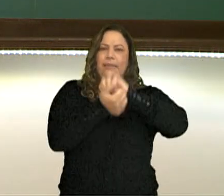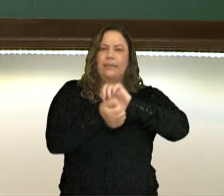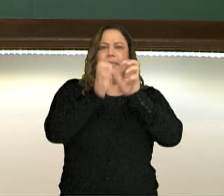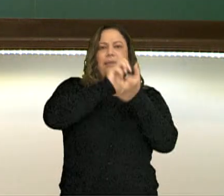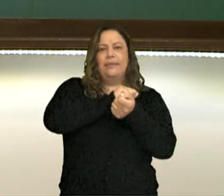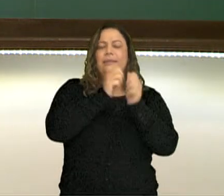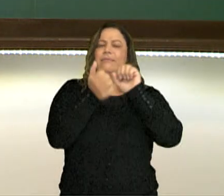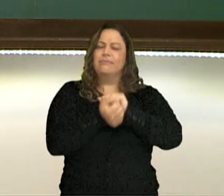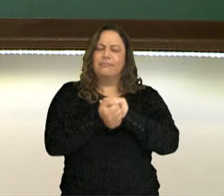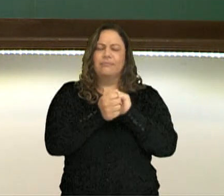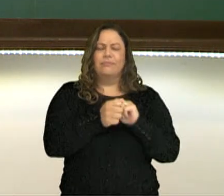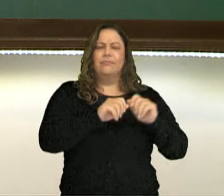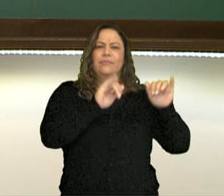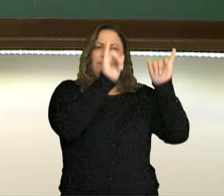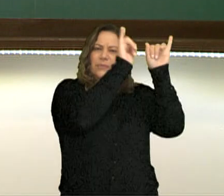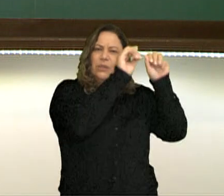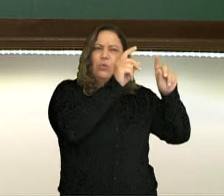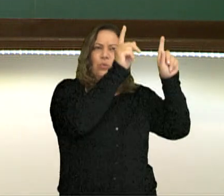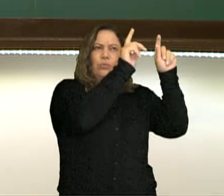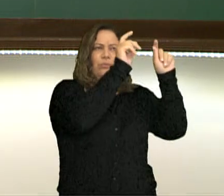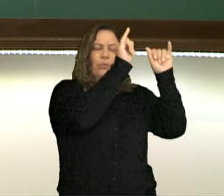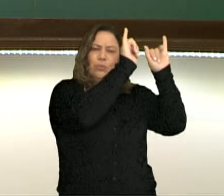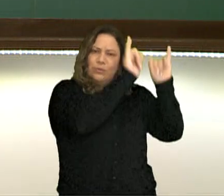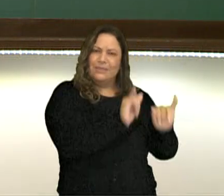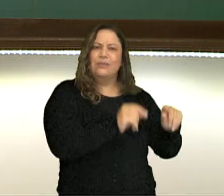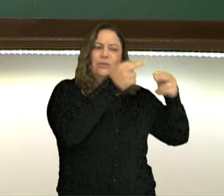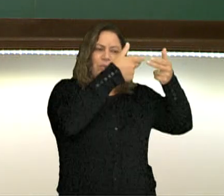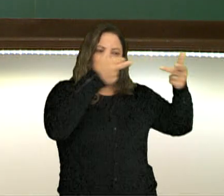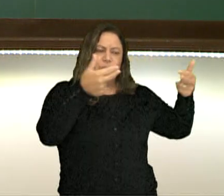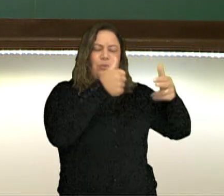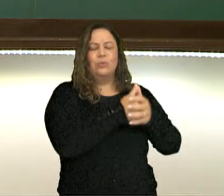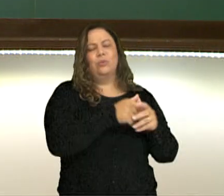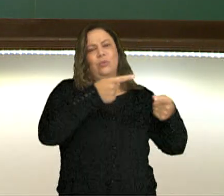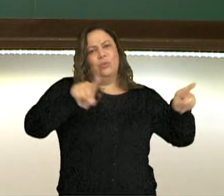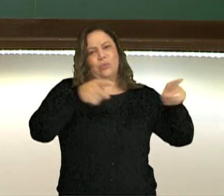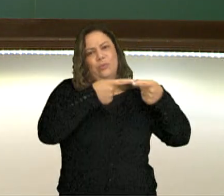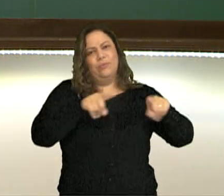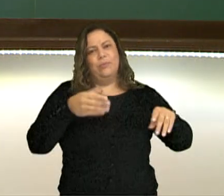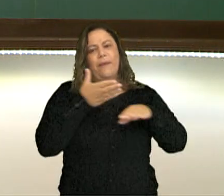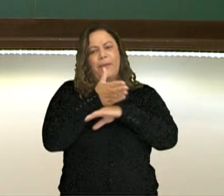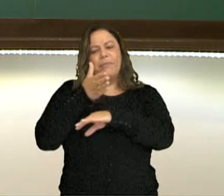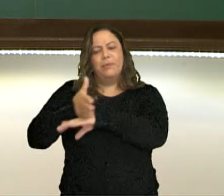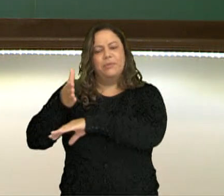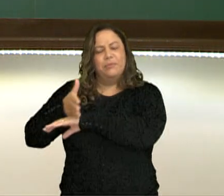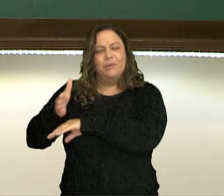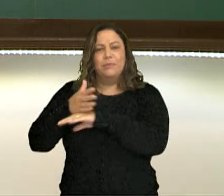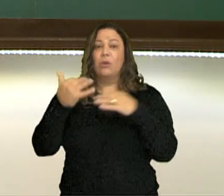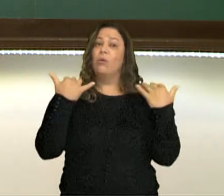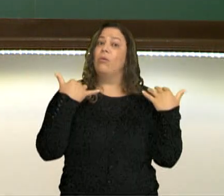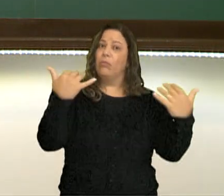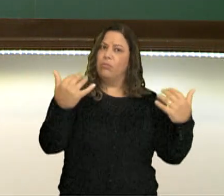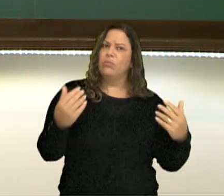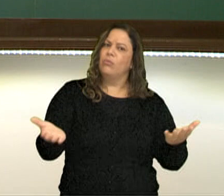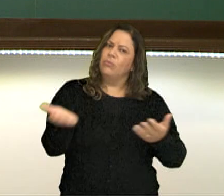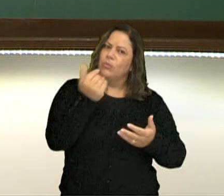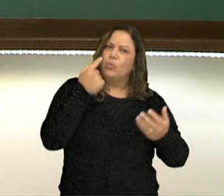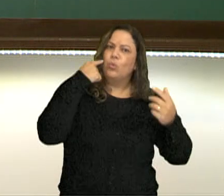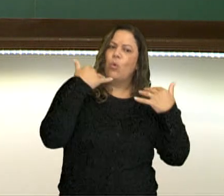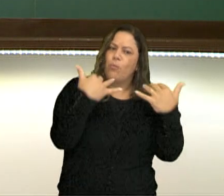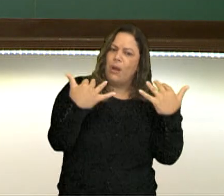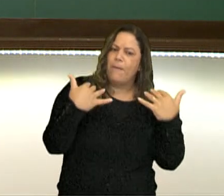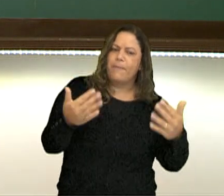usa escultura e a música, também é uma obra participativa, né, onde o público pode participar,